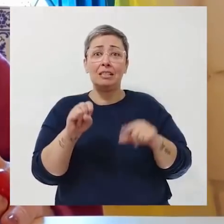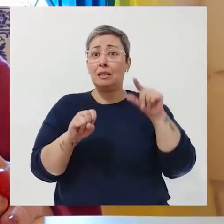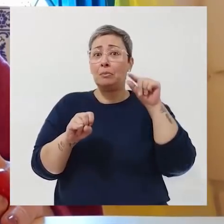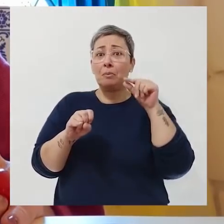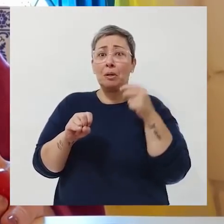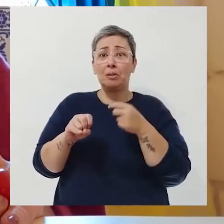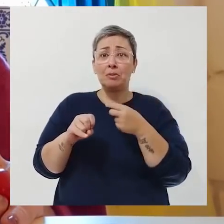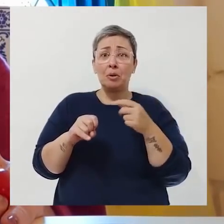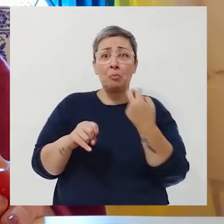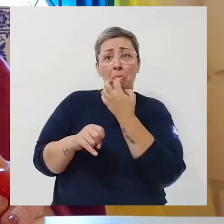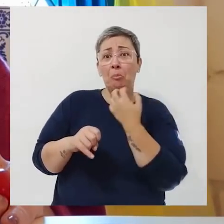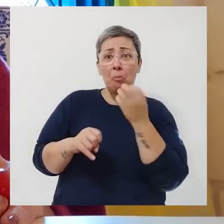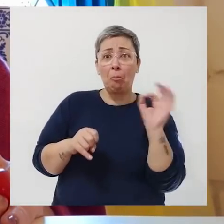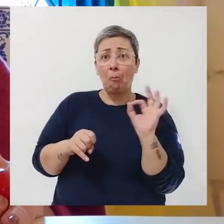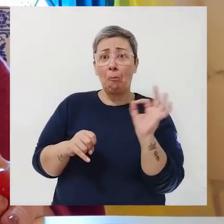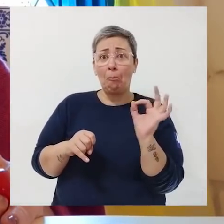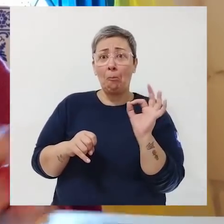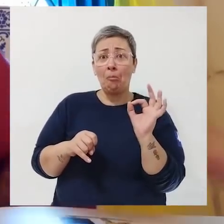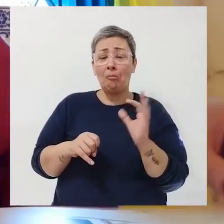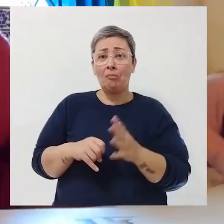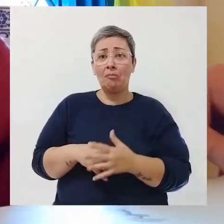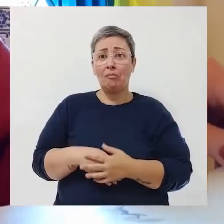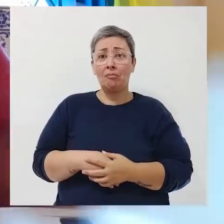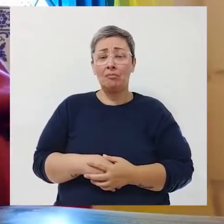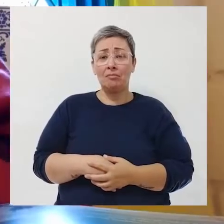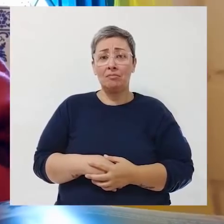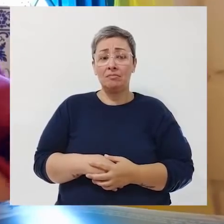E se os passarinhos não cantarem?